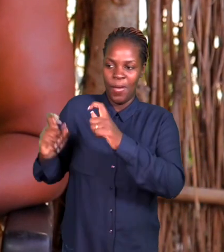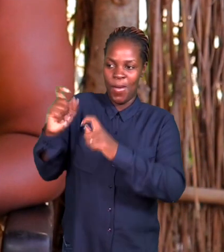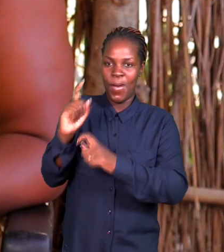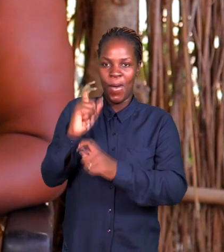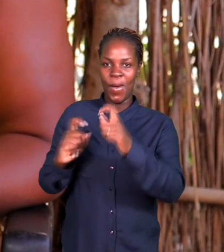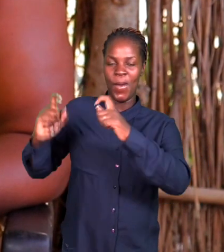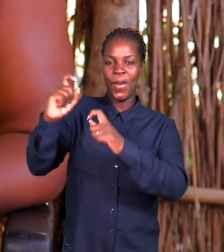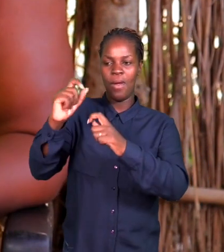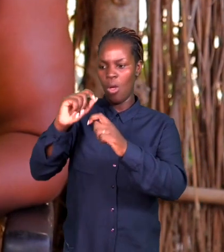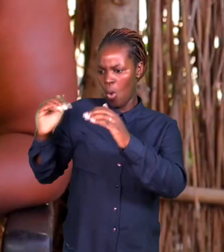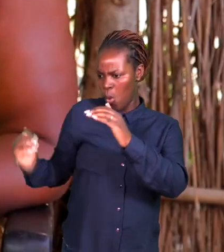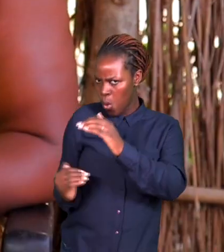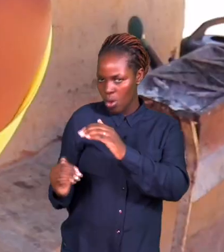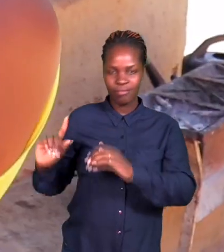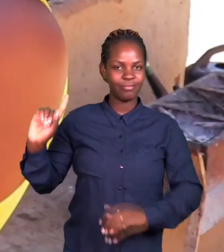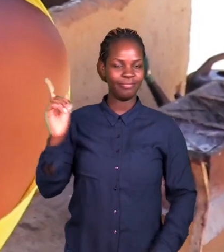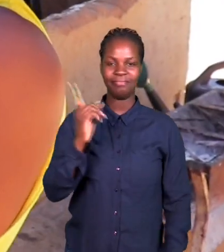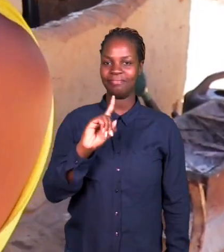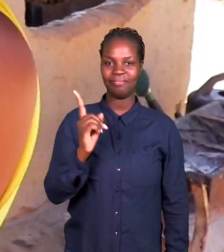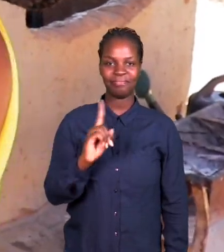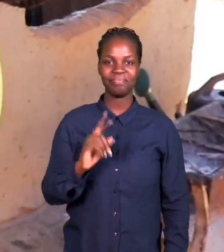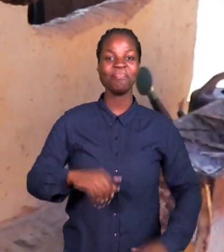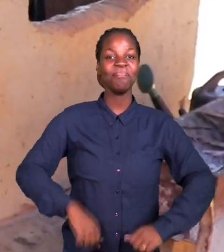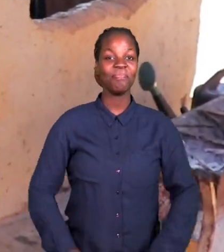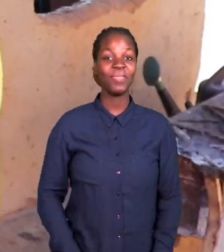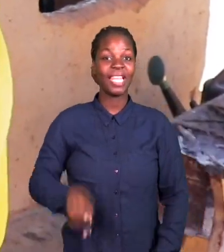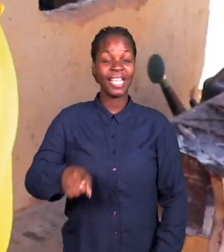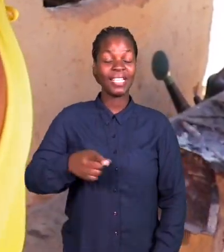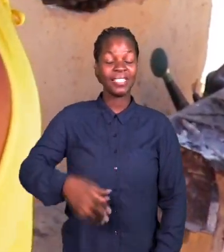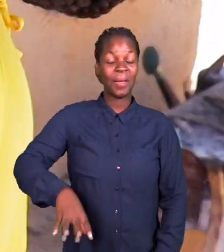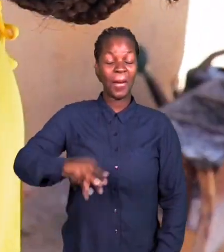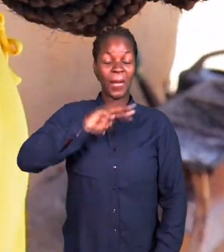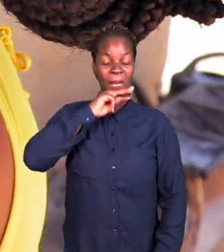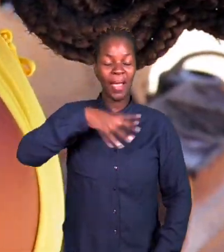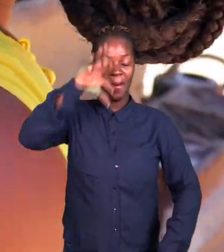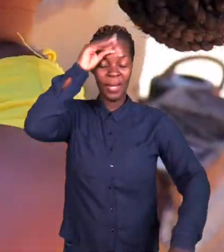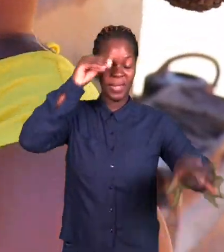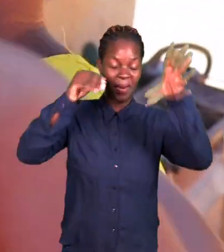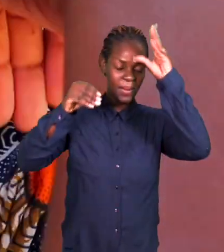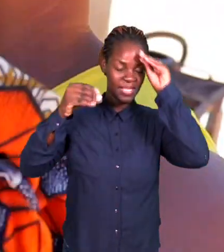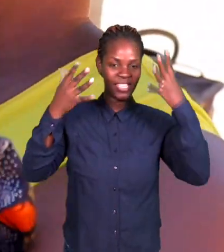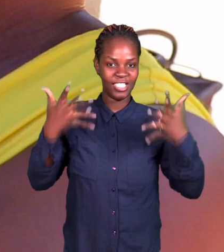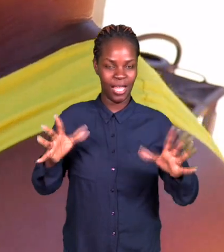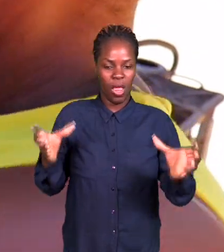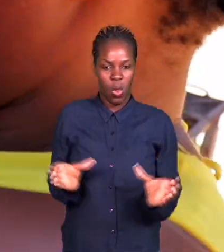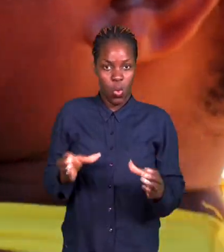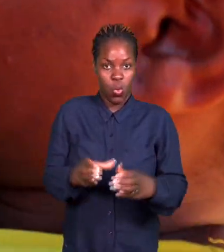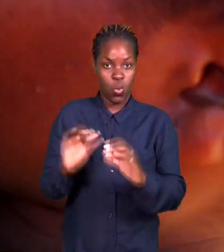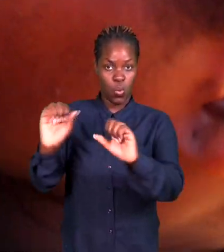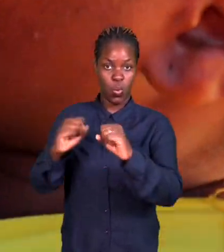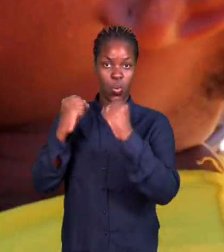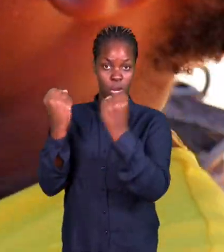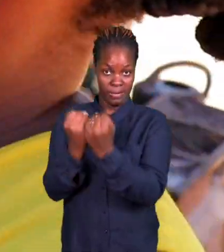passa, ele aumenta, não reduz. Como resultado dos ensinamentos que recebe no grupo de nutrição na sua